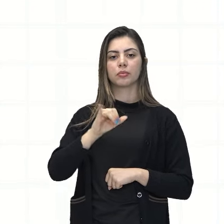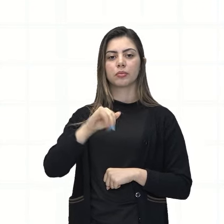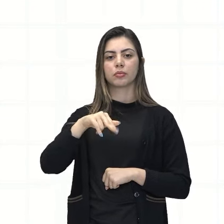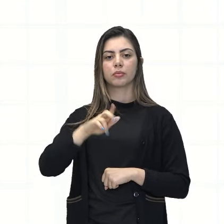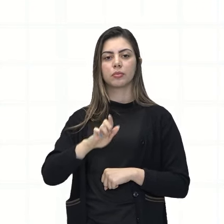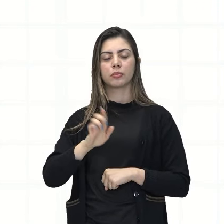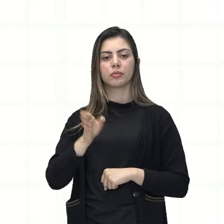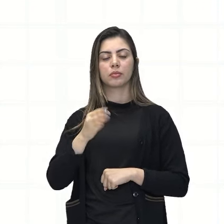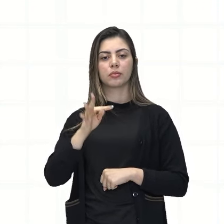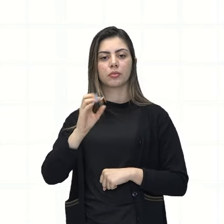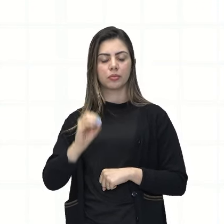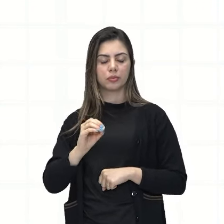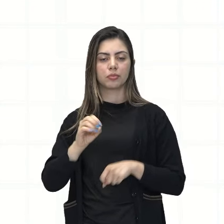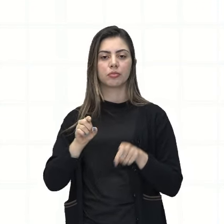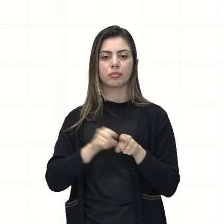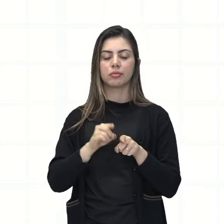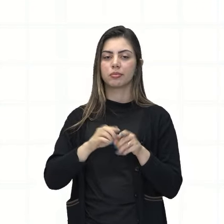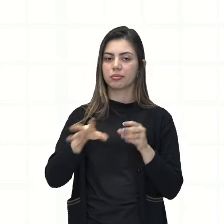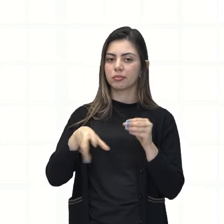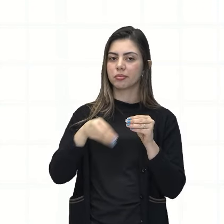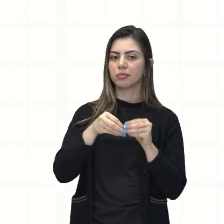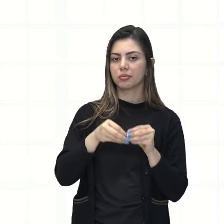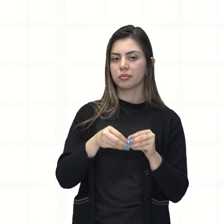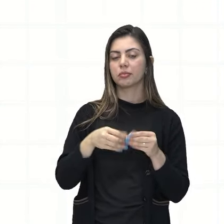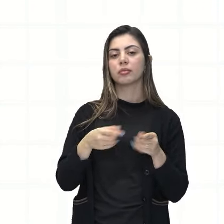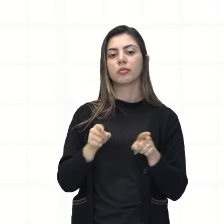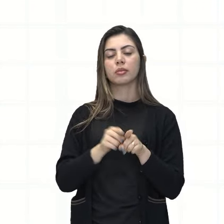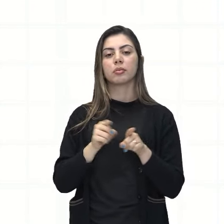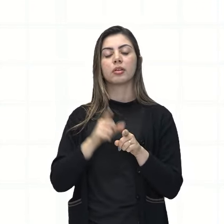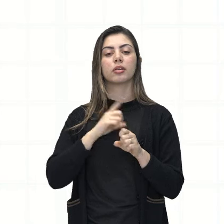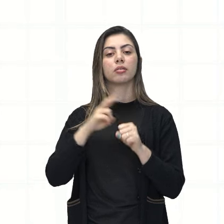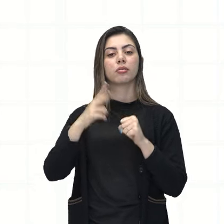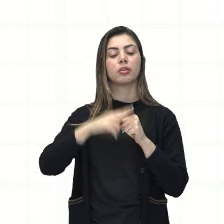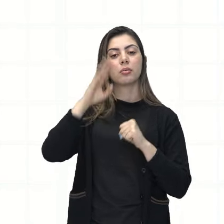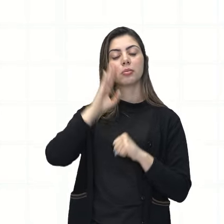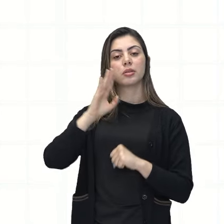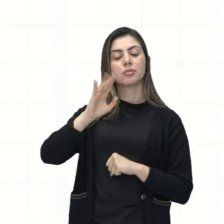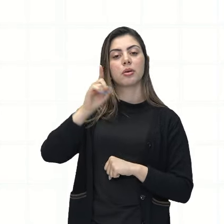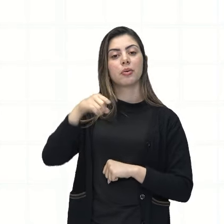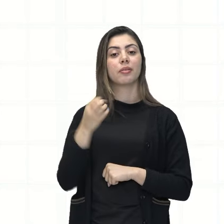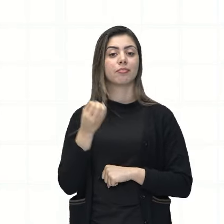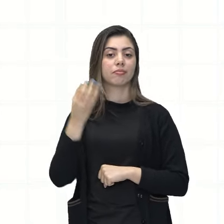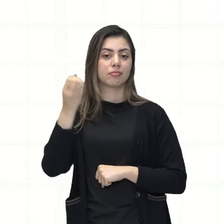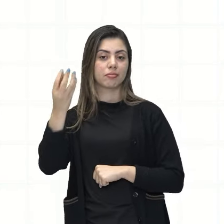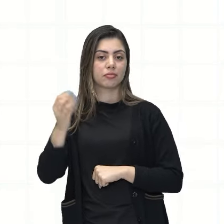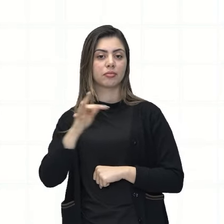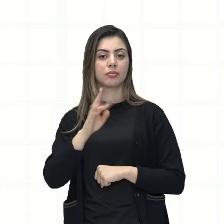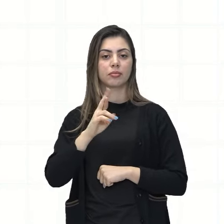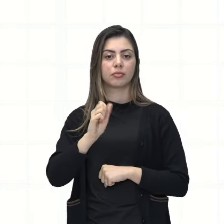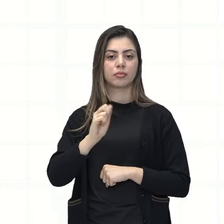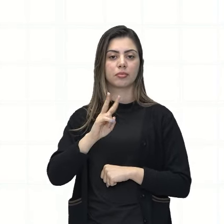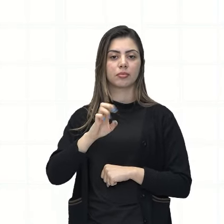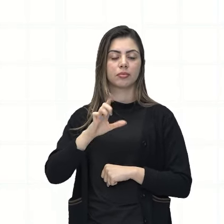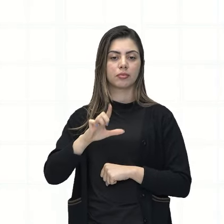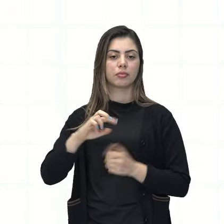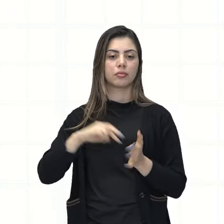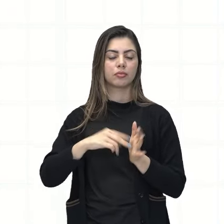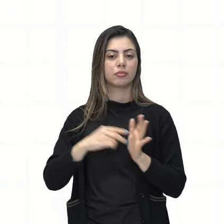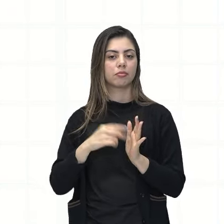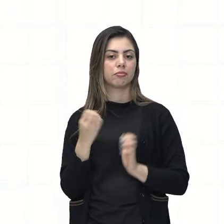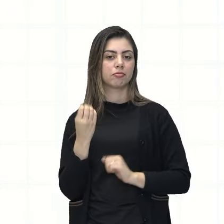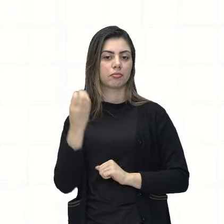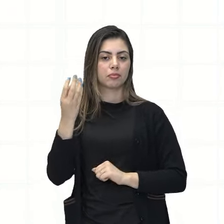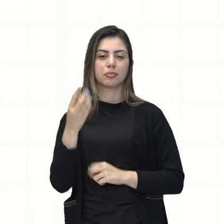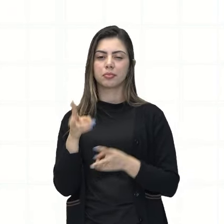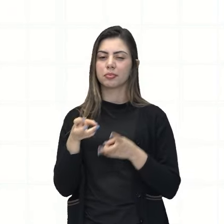também, acompanhando. O verbo principal é travel, que é o verbo viajar. Como vocês podem observar aqui, né? Tá todo mundo na fila,